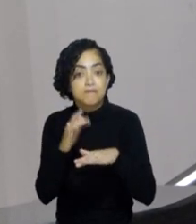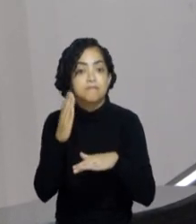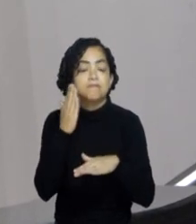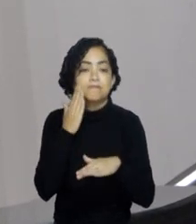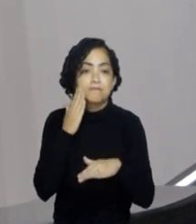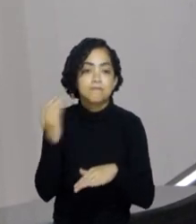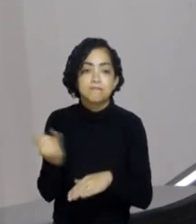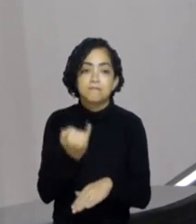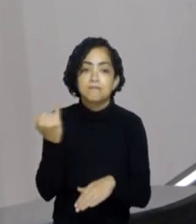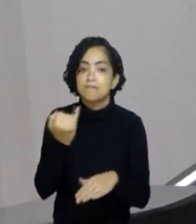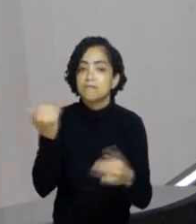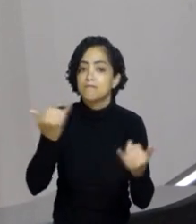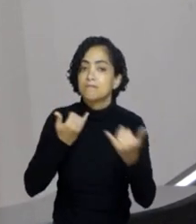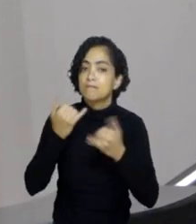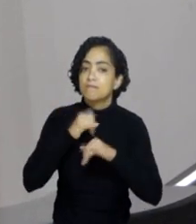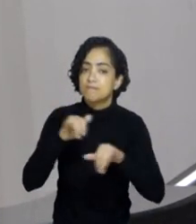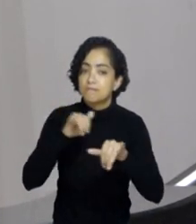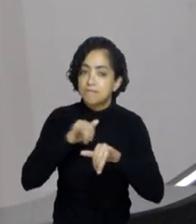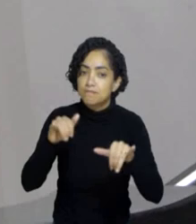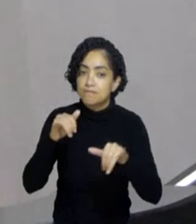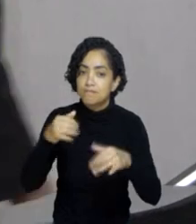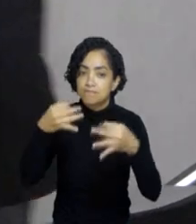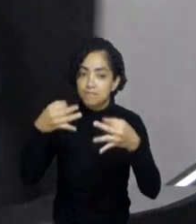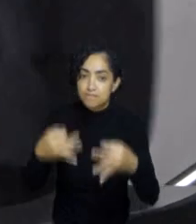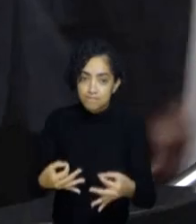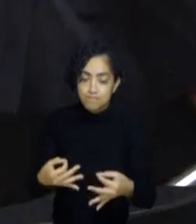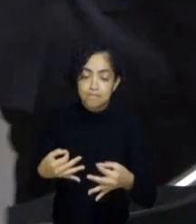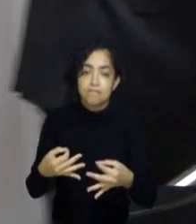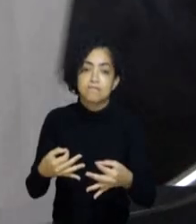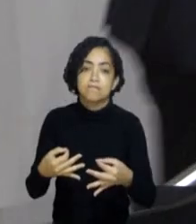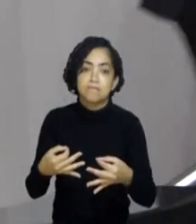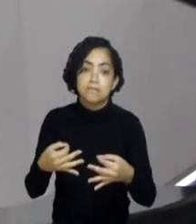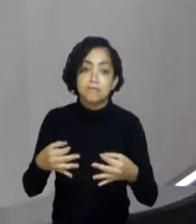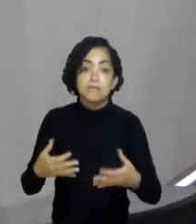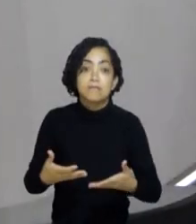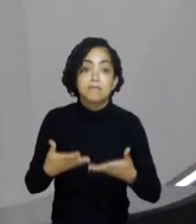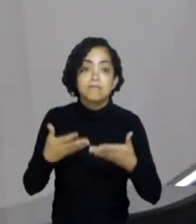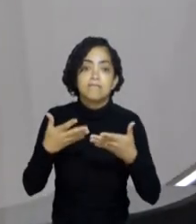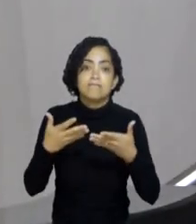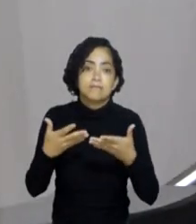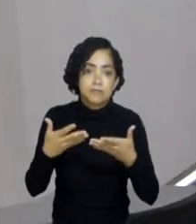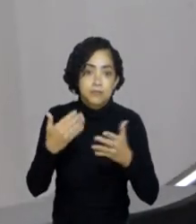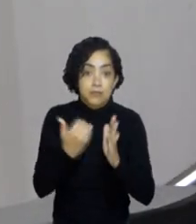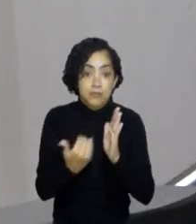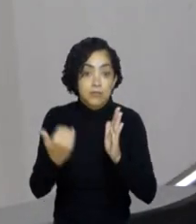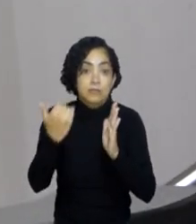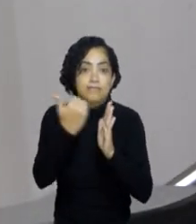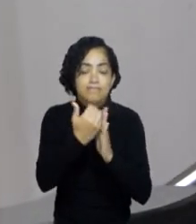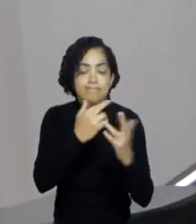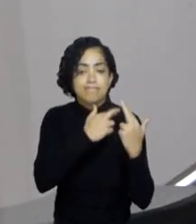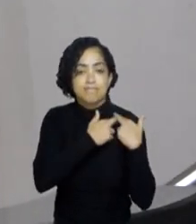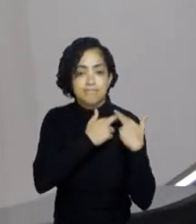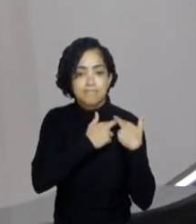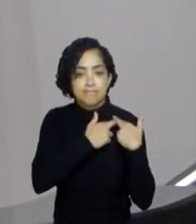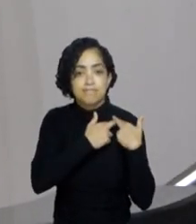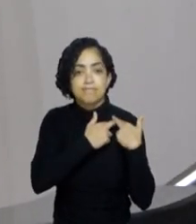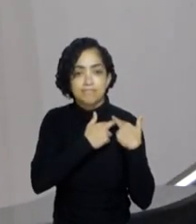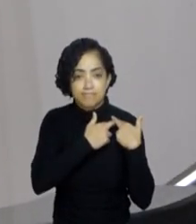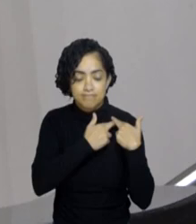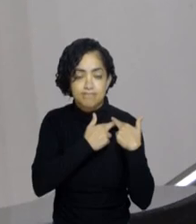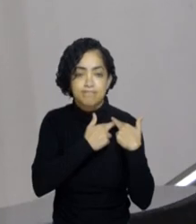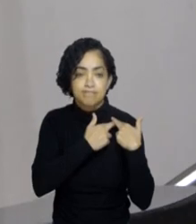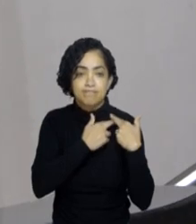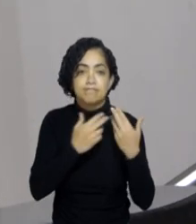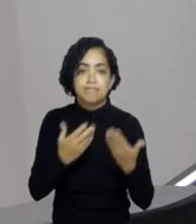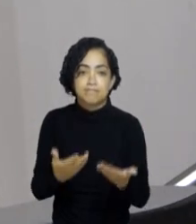importância da informação correta. Isso aumenta a nossa responsabilidade com um bom jornalismo, praticado com